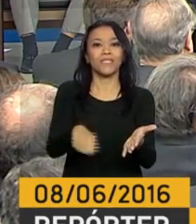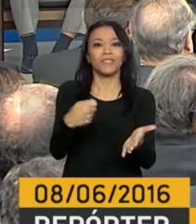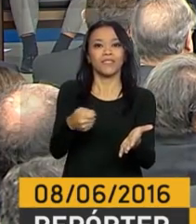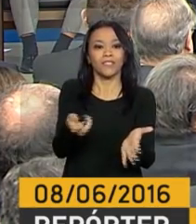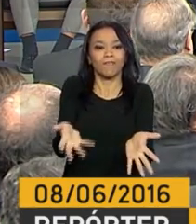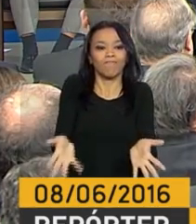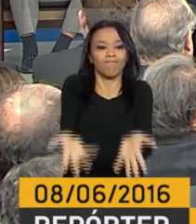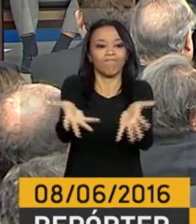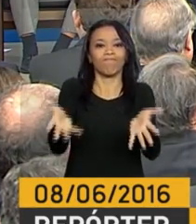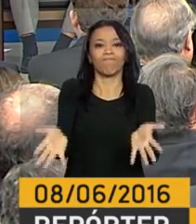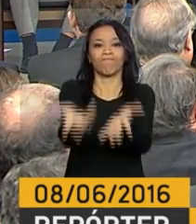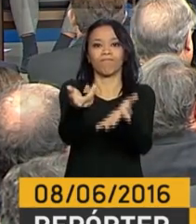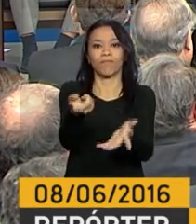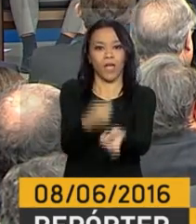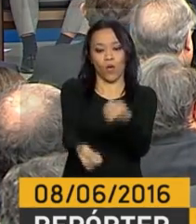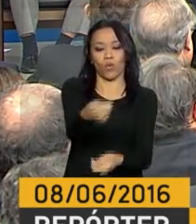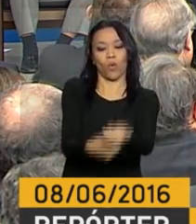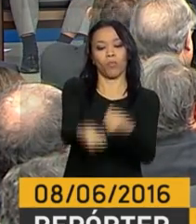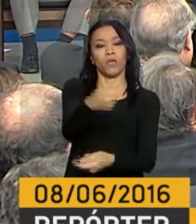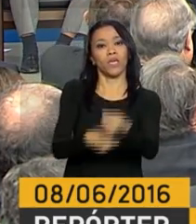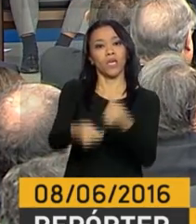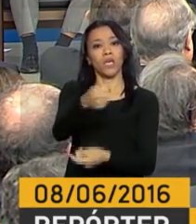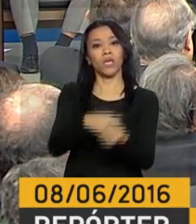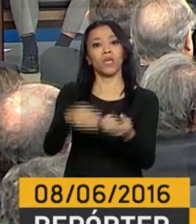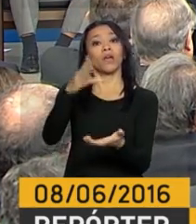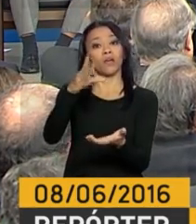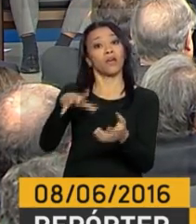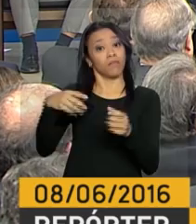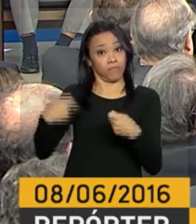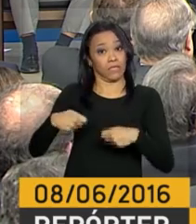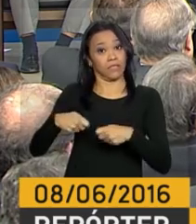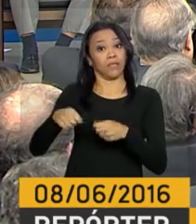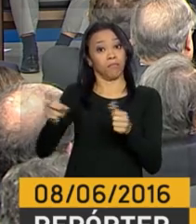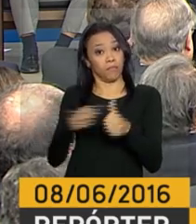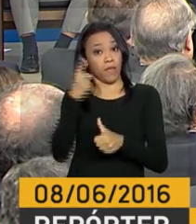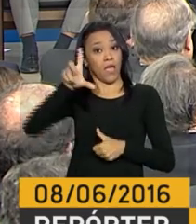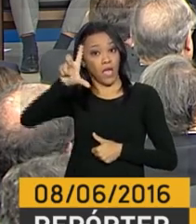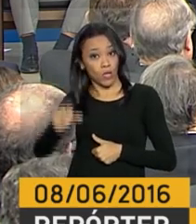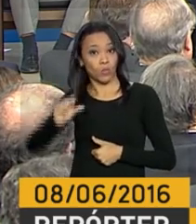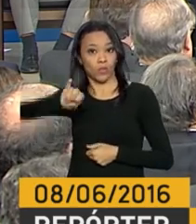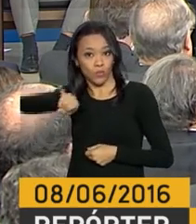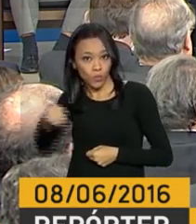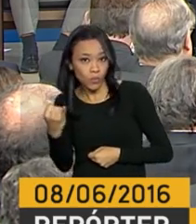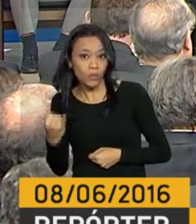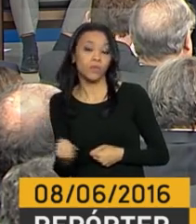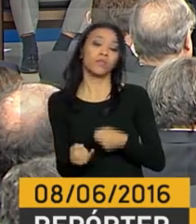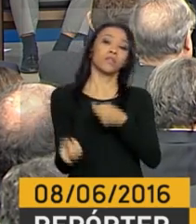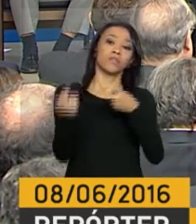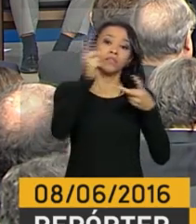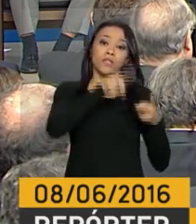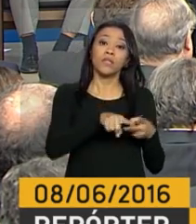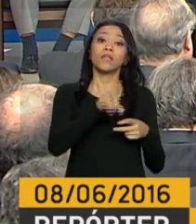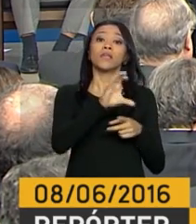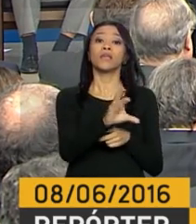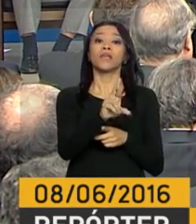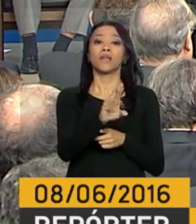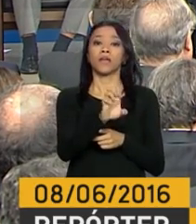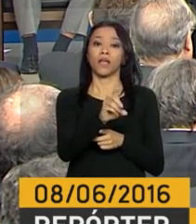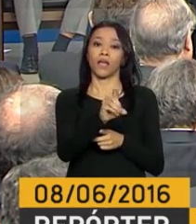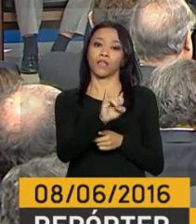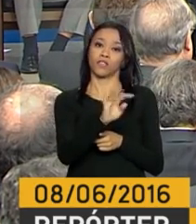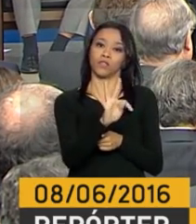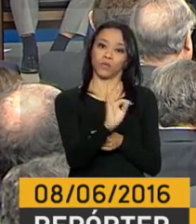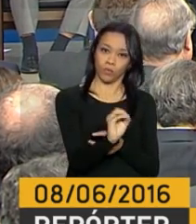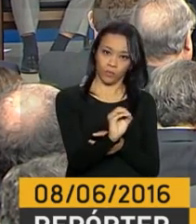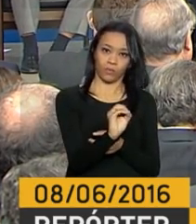crédito então há necessidade da redução de juros e h necessidade de haver crédito